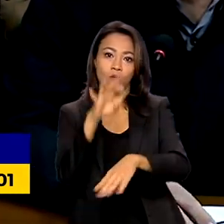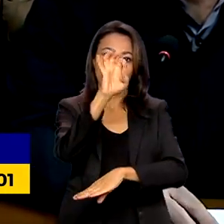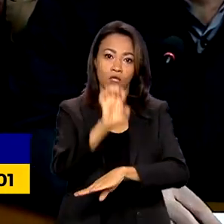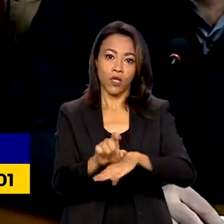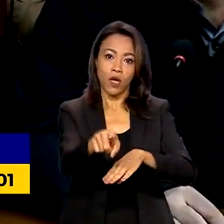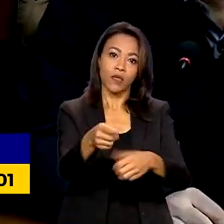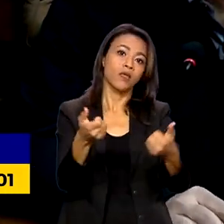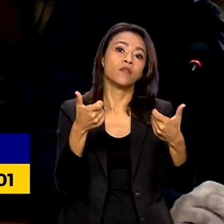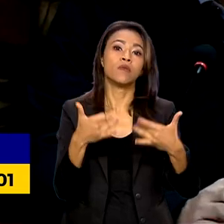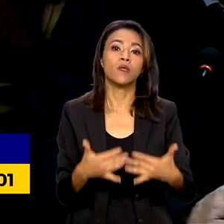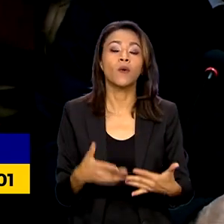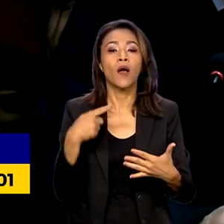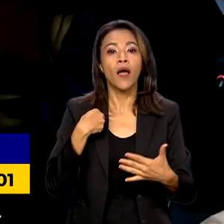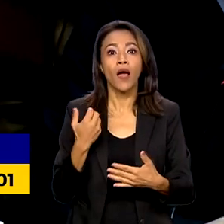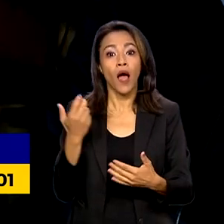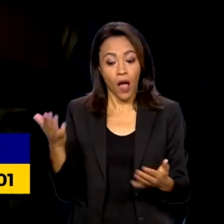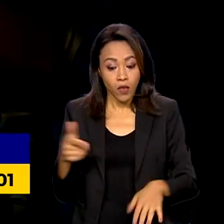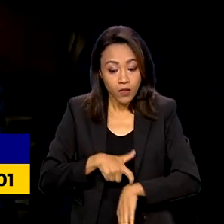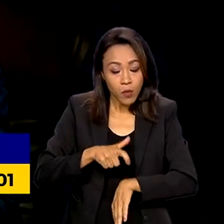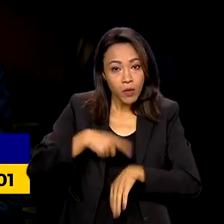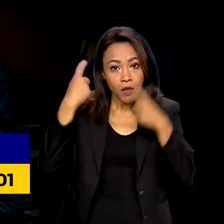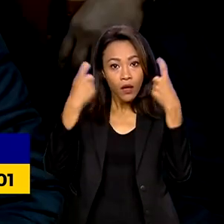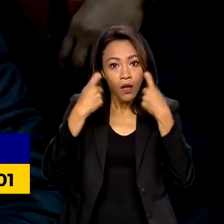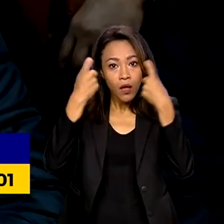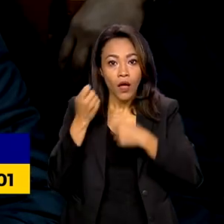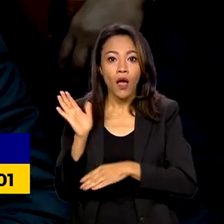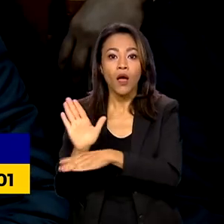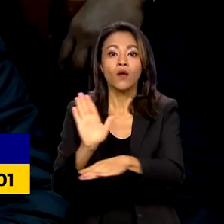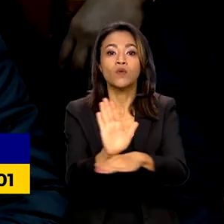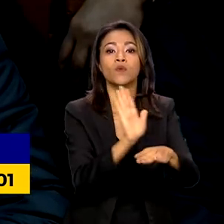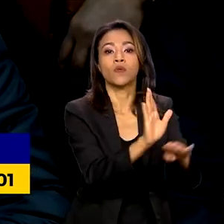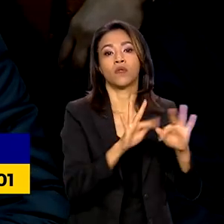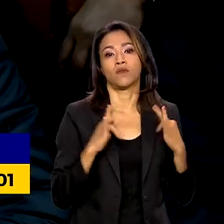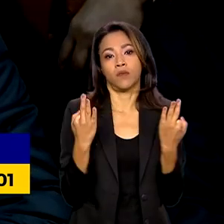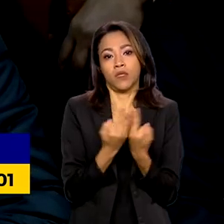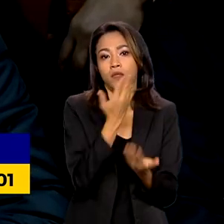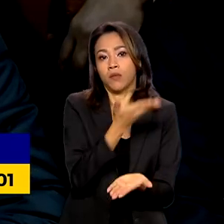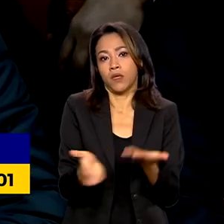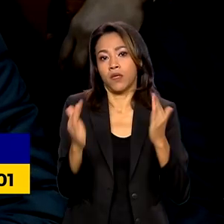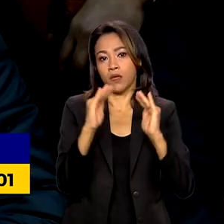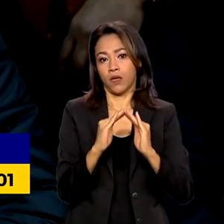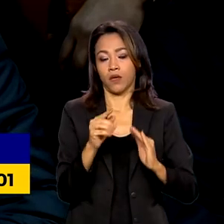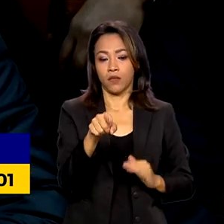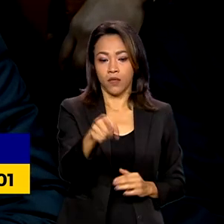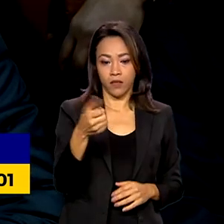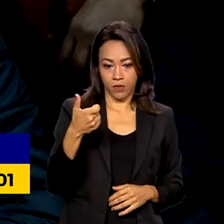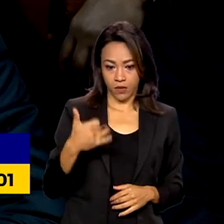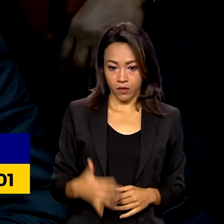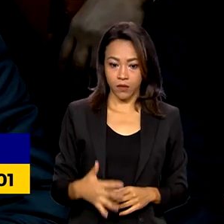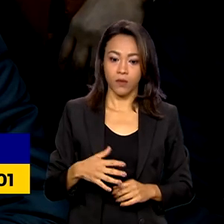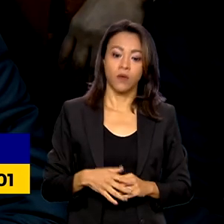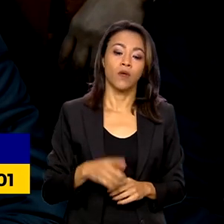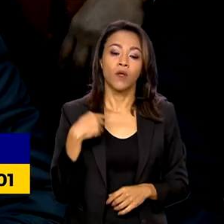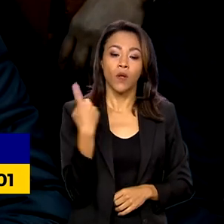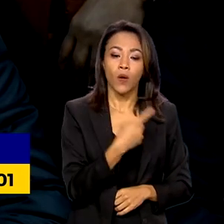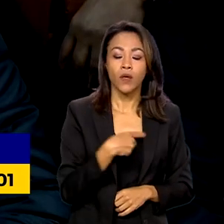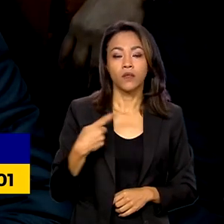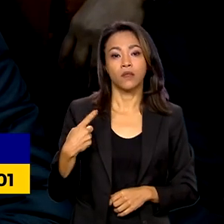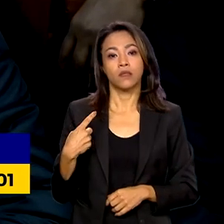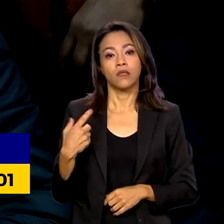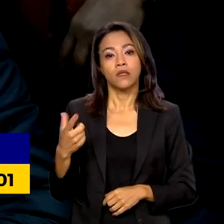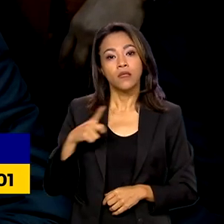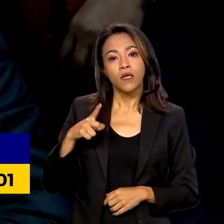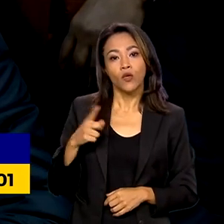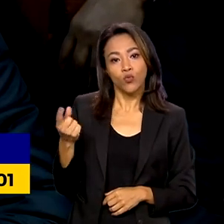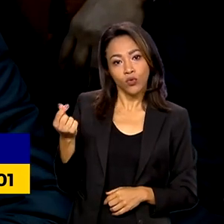imediato é a ajuda às famílias desabrigadas. A gente pretende aí também, muito rapidamente, poder aportar algum recurso